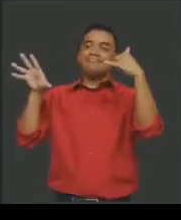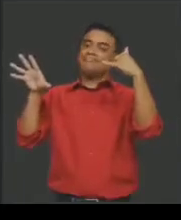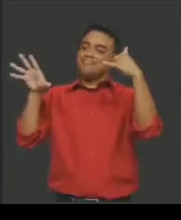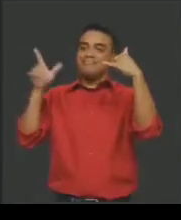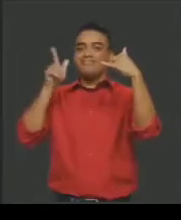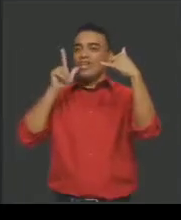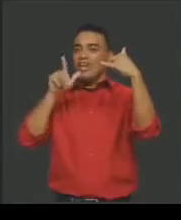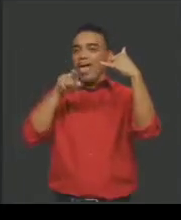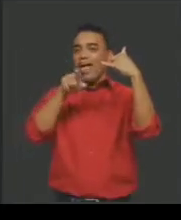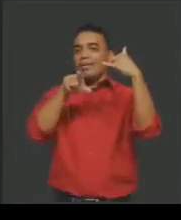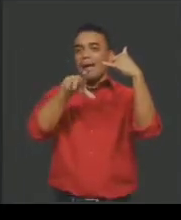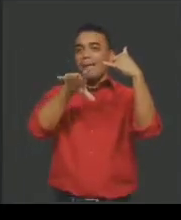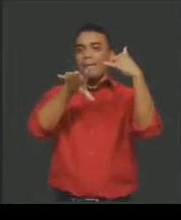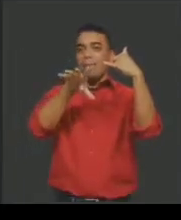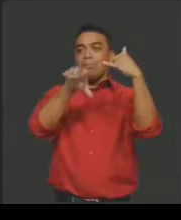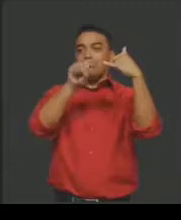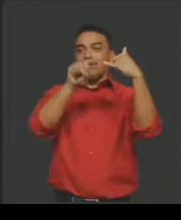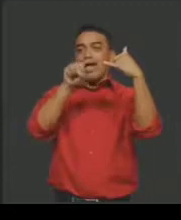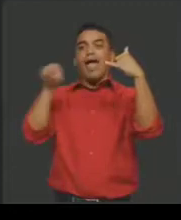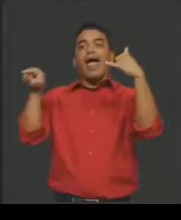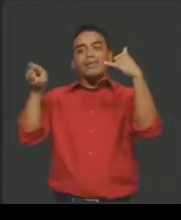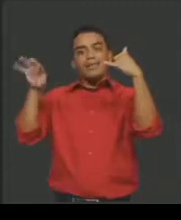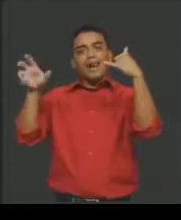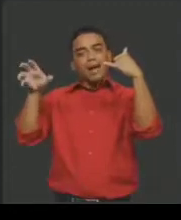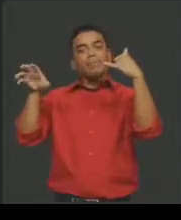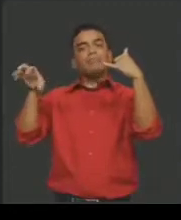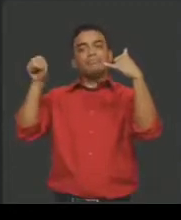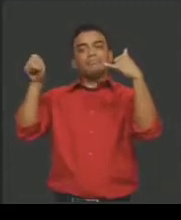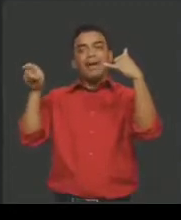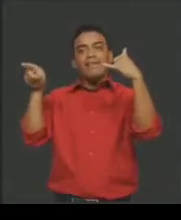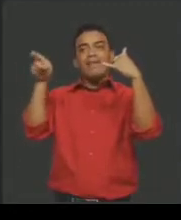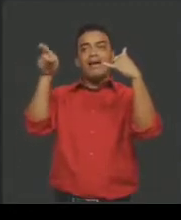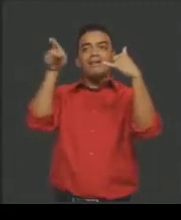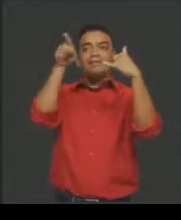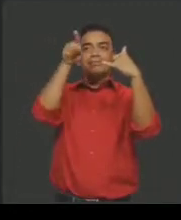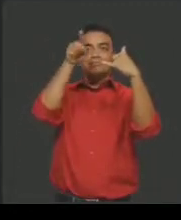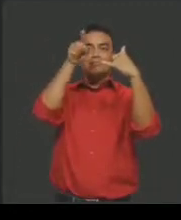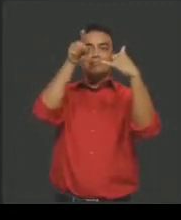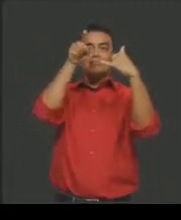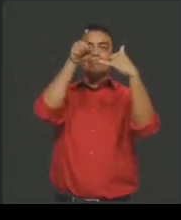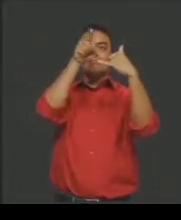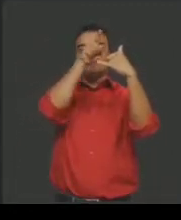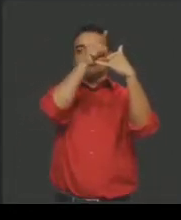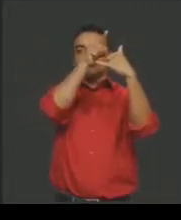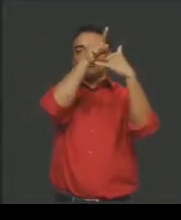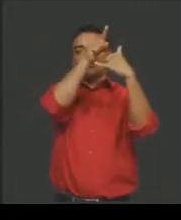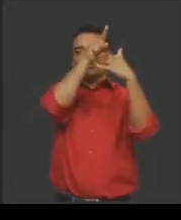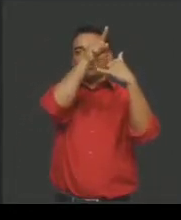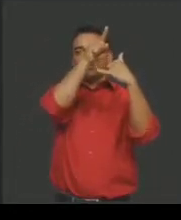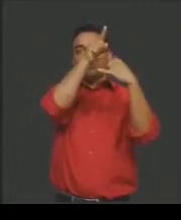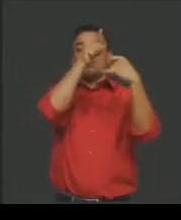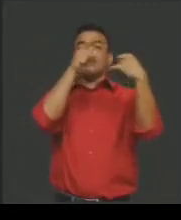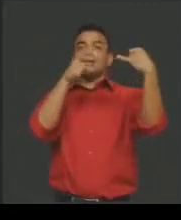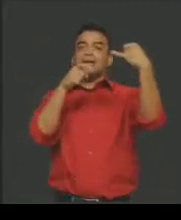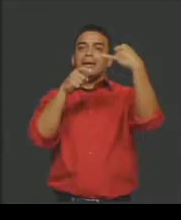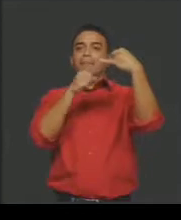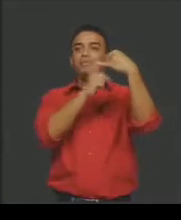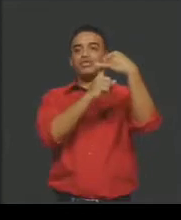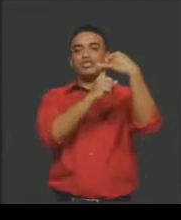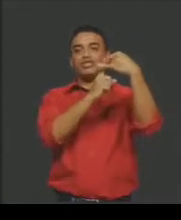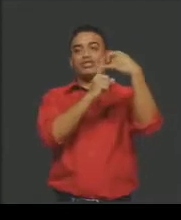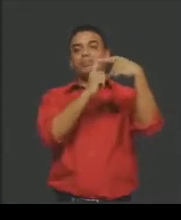independente da outra lâmpada. Esses elétrons ainda tem como voltar, não tem, ó? Eles podem seguir por aqui e